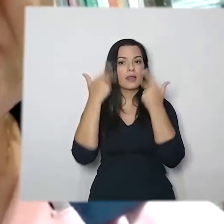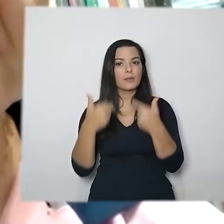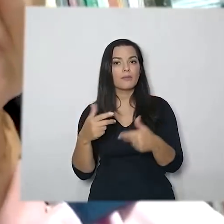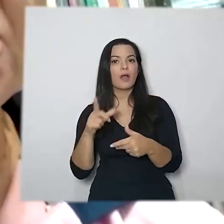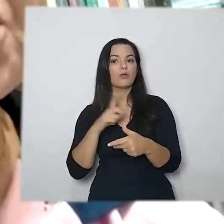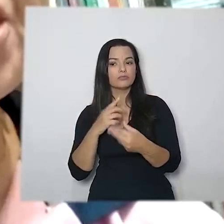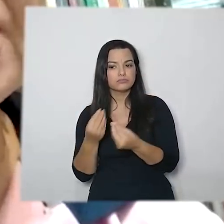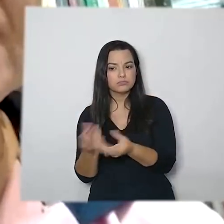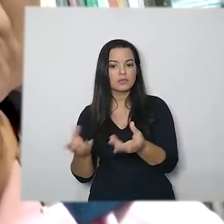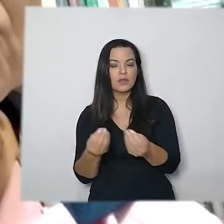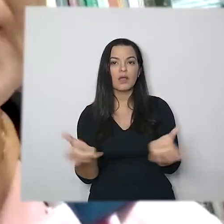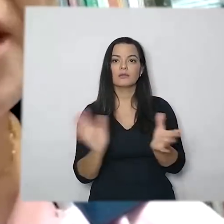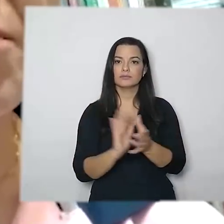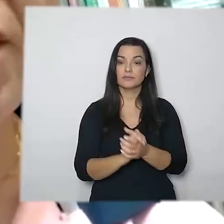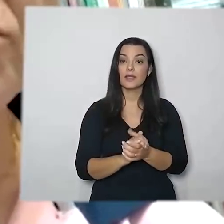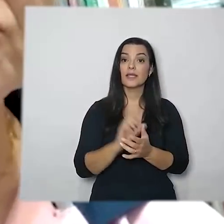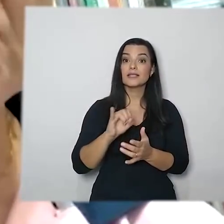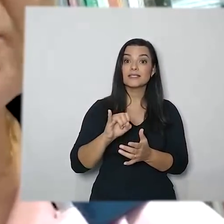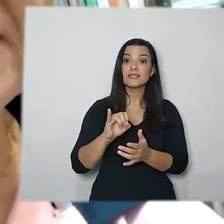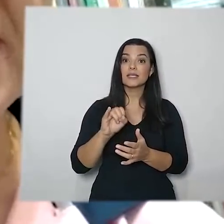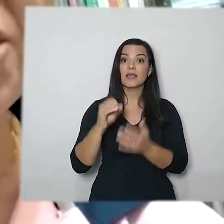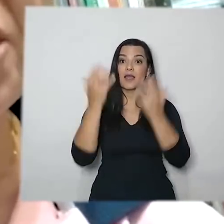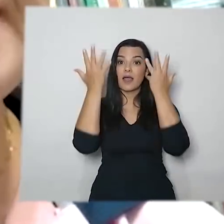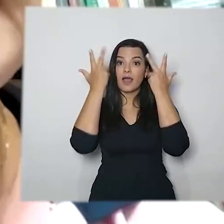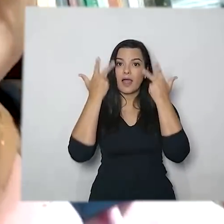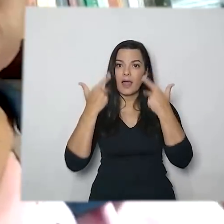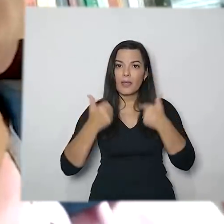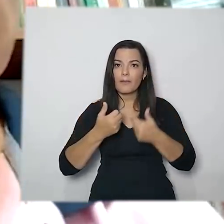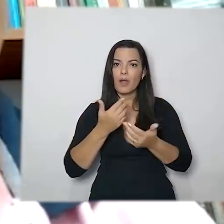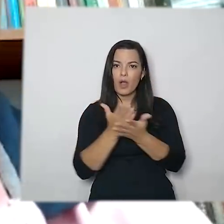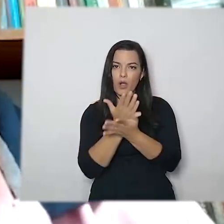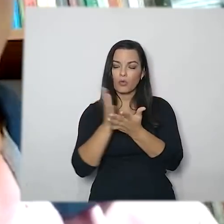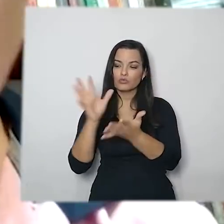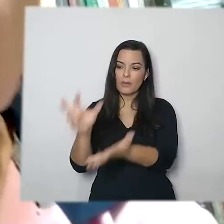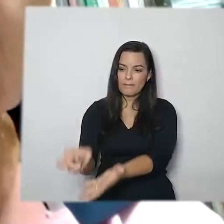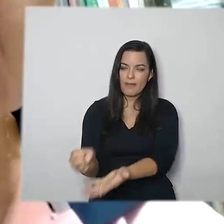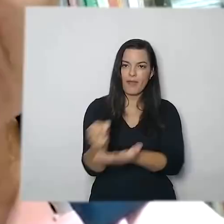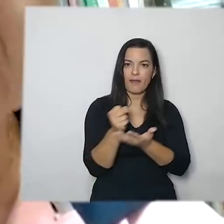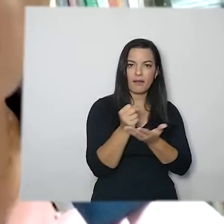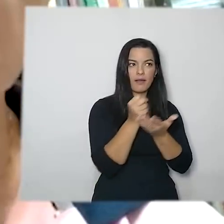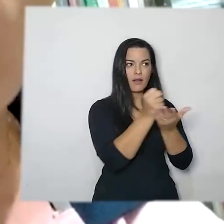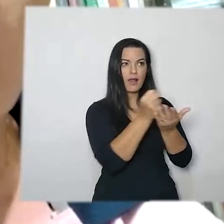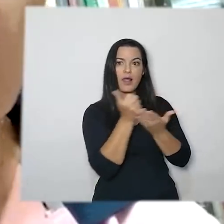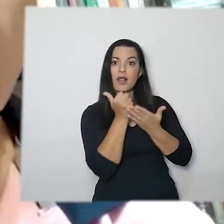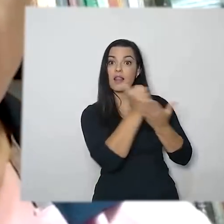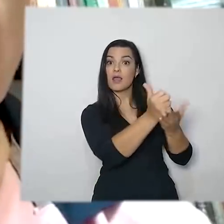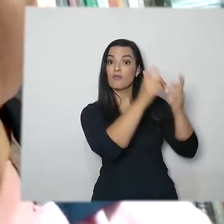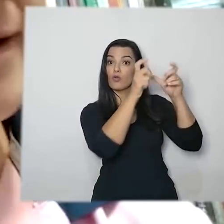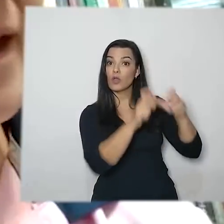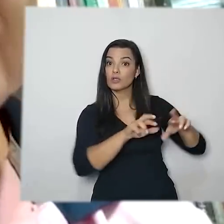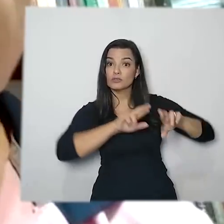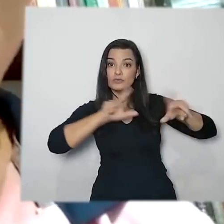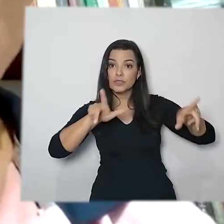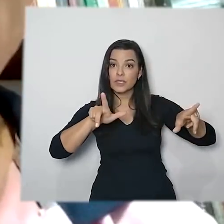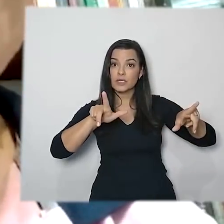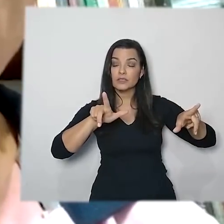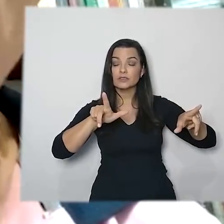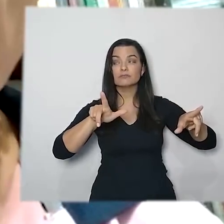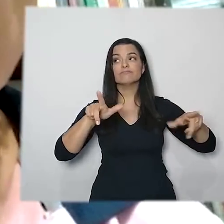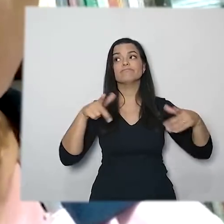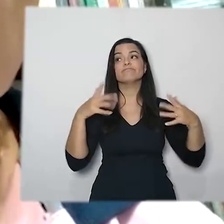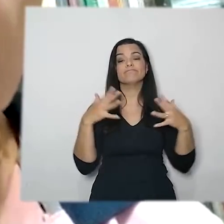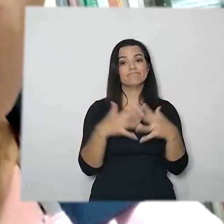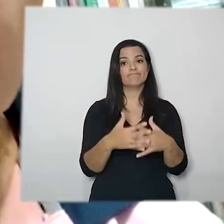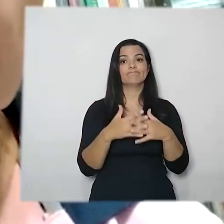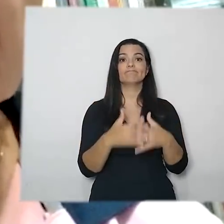a gente tira um animal do seu habitat e leva esse animal para outro habitat diferente, nem sempre isso vai